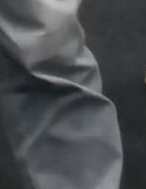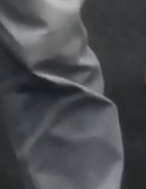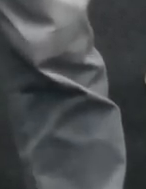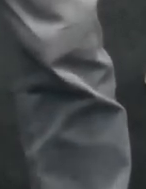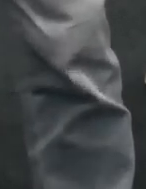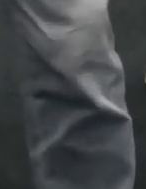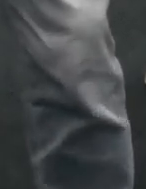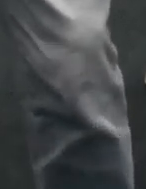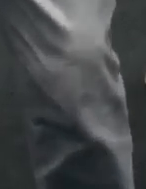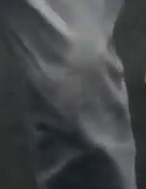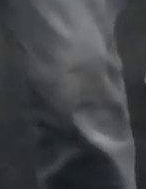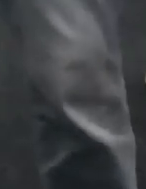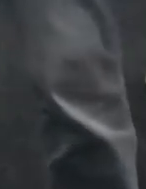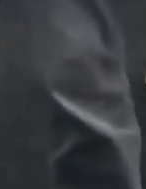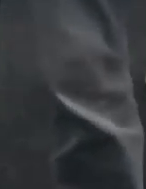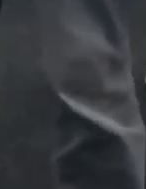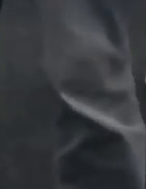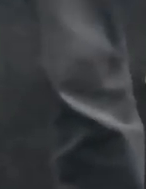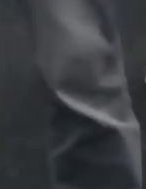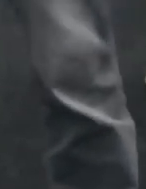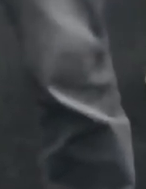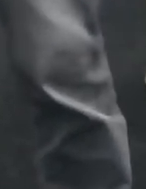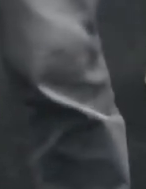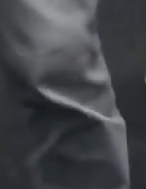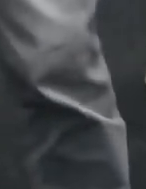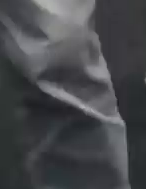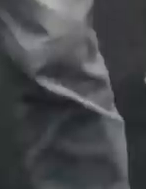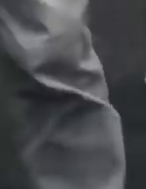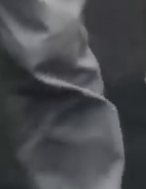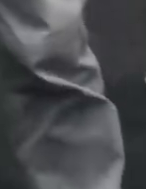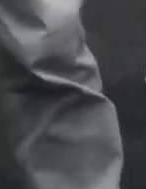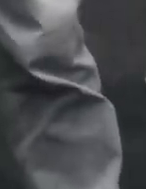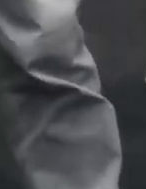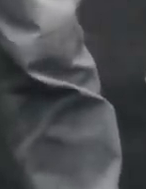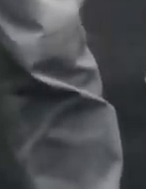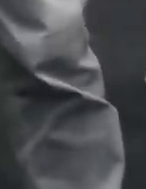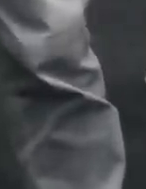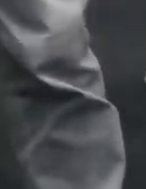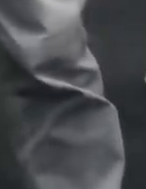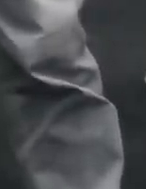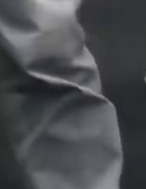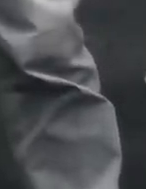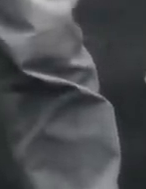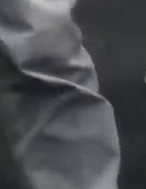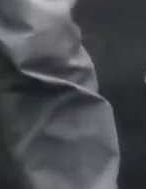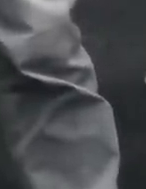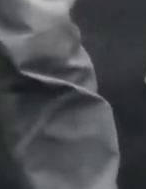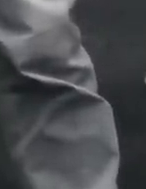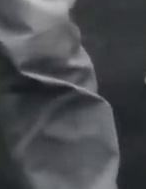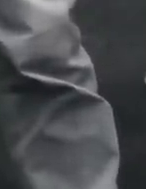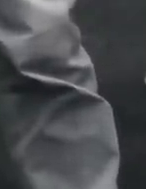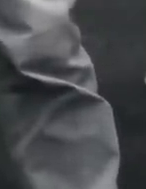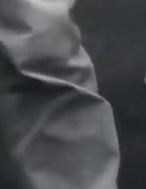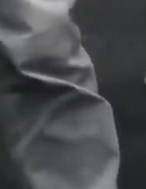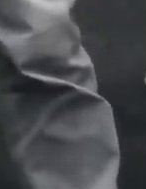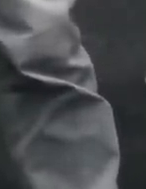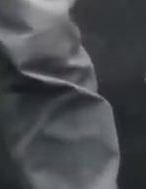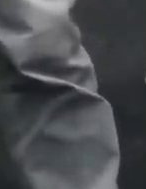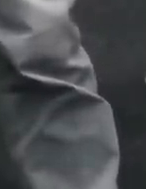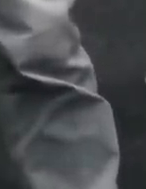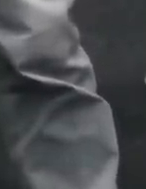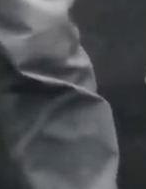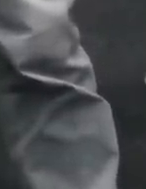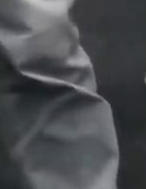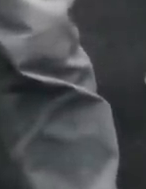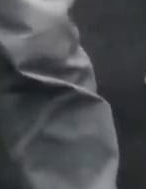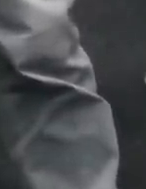um monte de atos administrativos que acabam com a vida das pessoas e o cara vai para lá bota o pijama ou então se alok em algum órgão público e fica